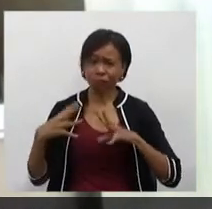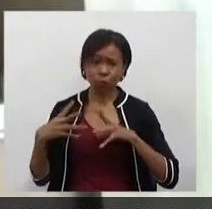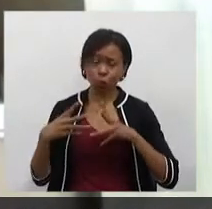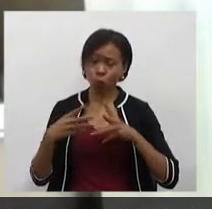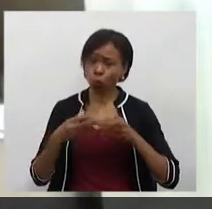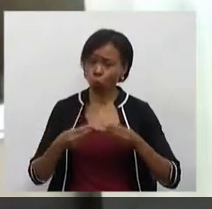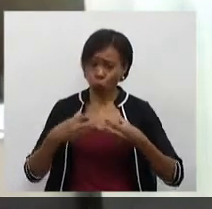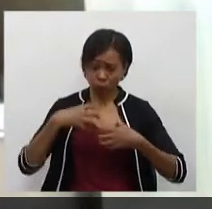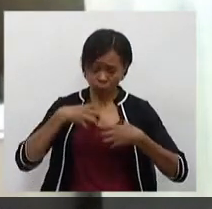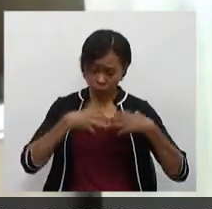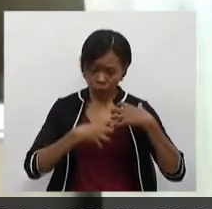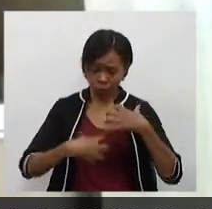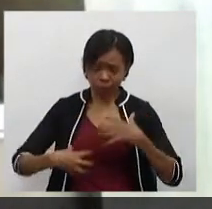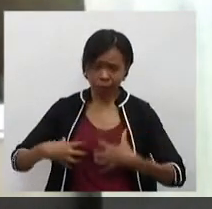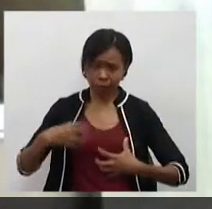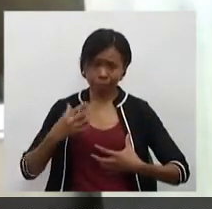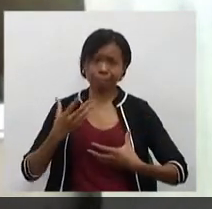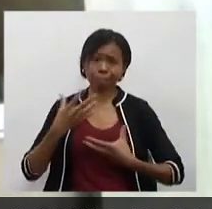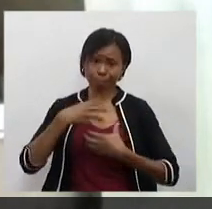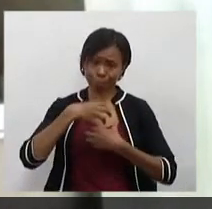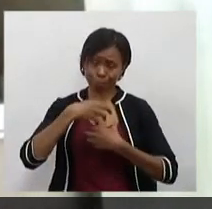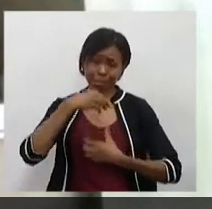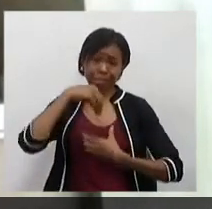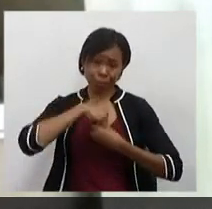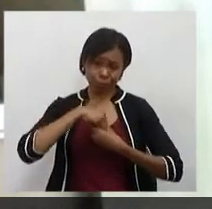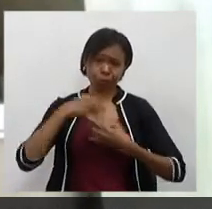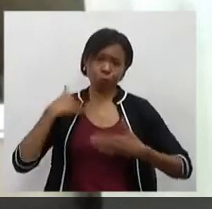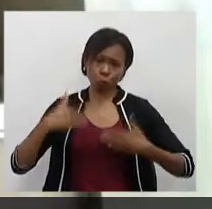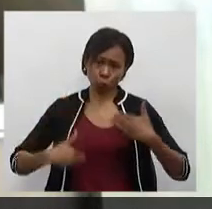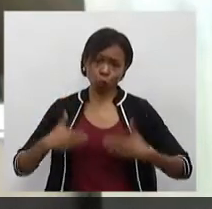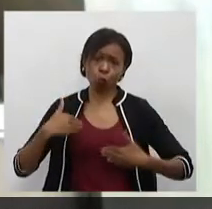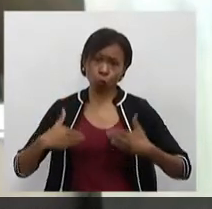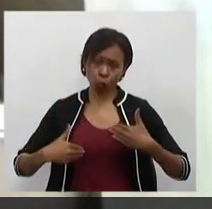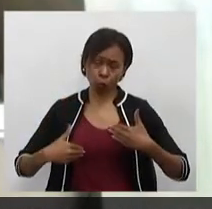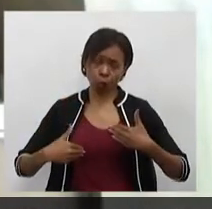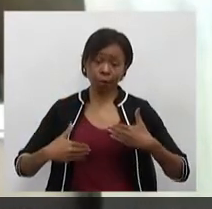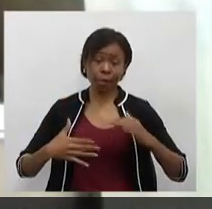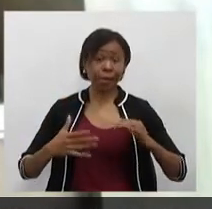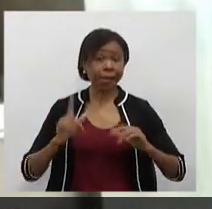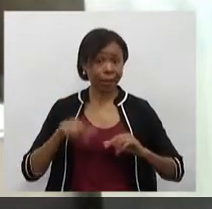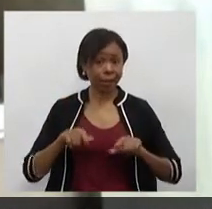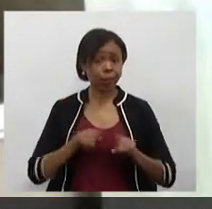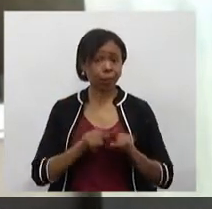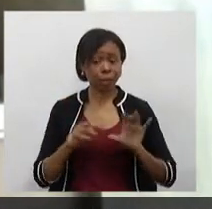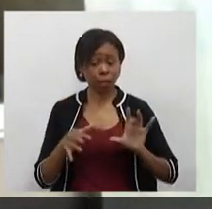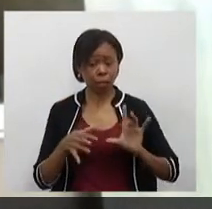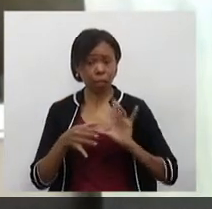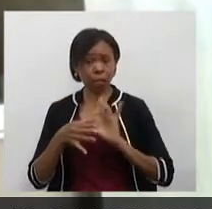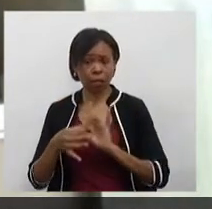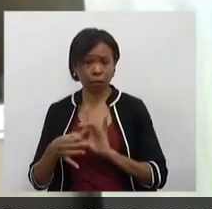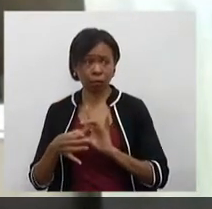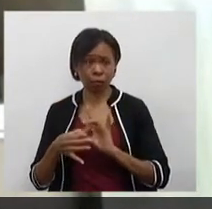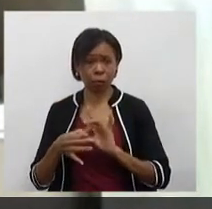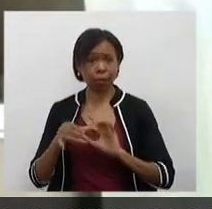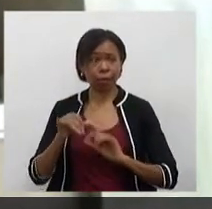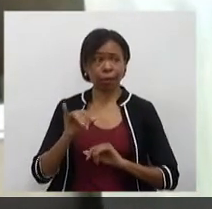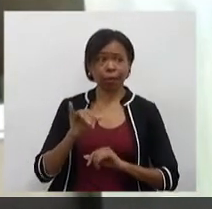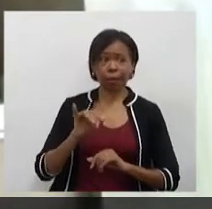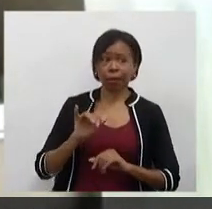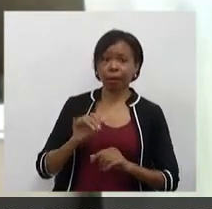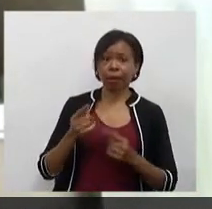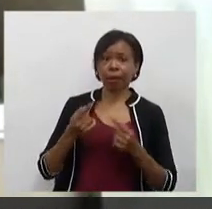frequentemente. Então, inclusive ligado à imunodeficiência. Nem, às vezes o paciente tem